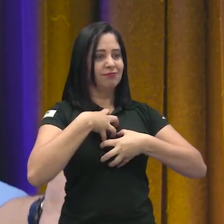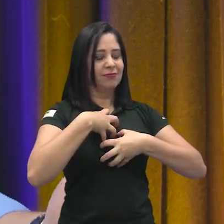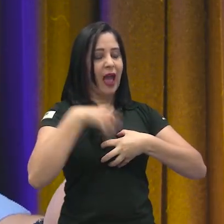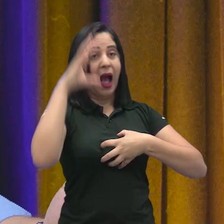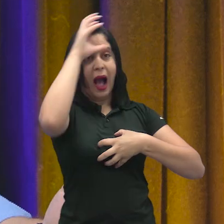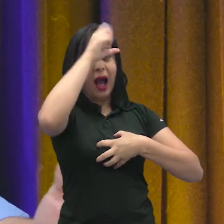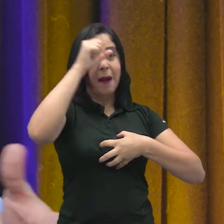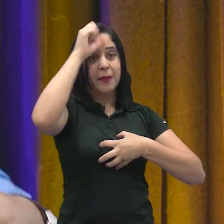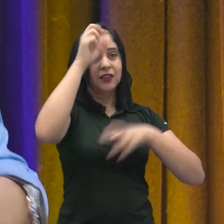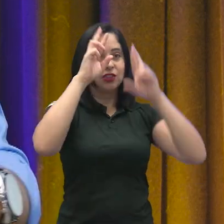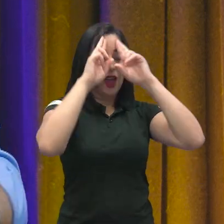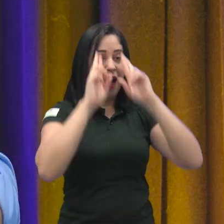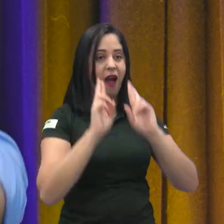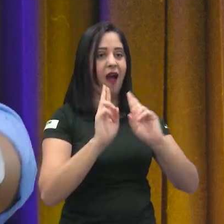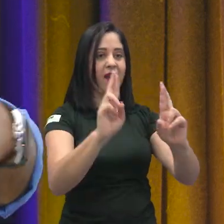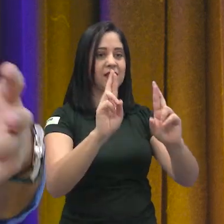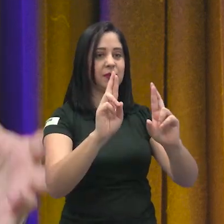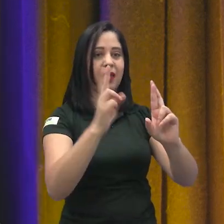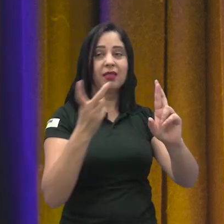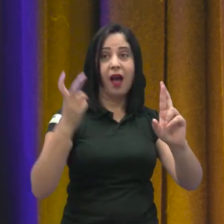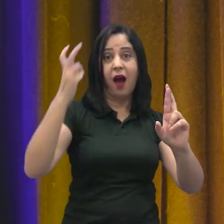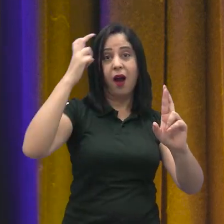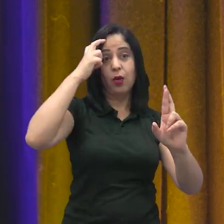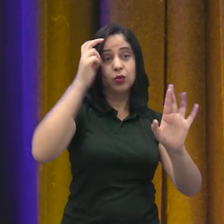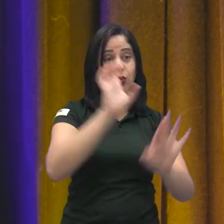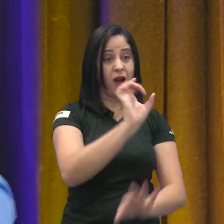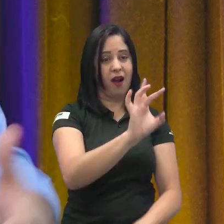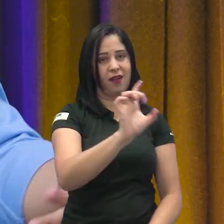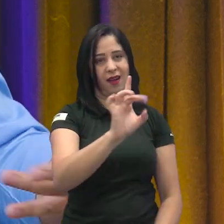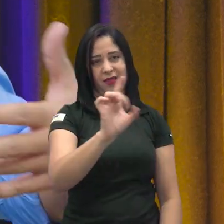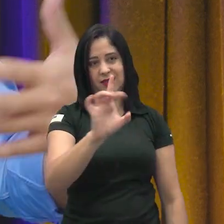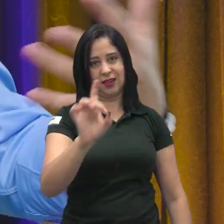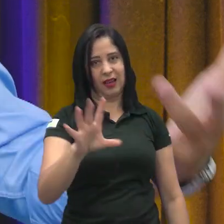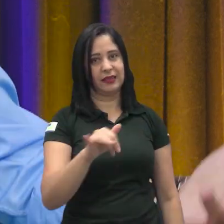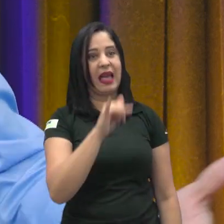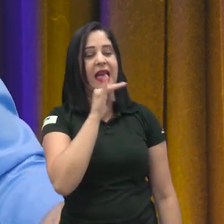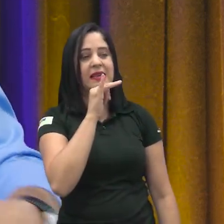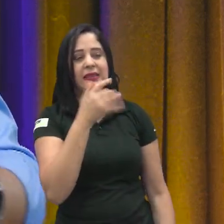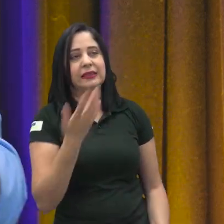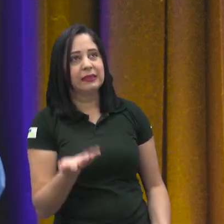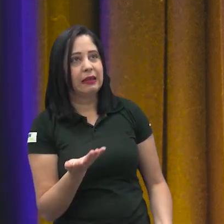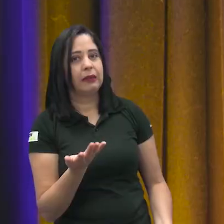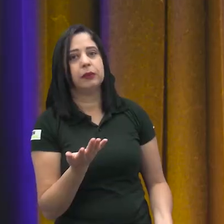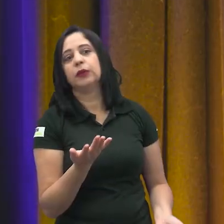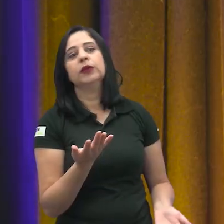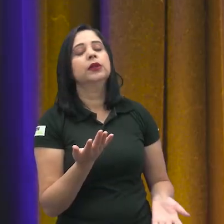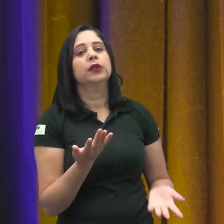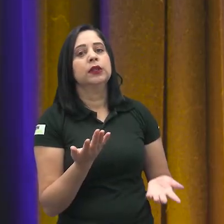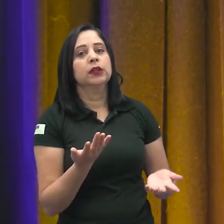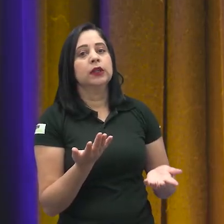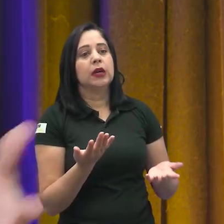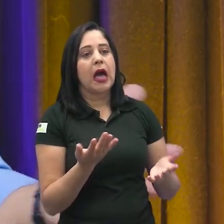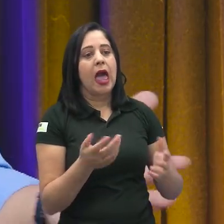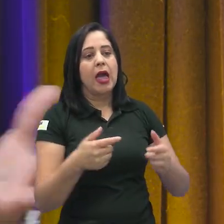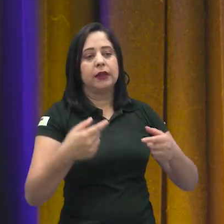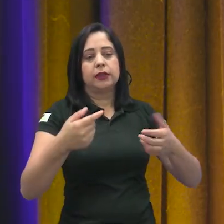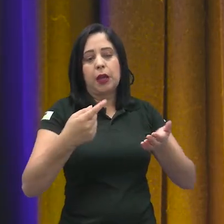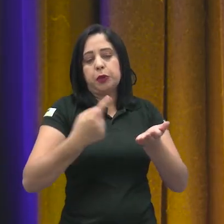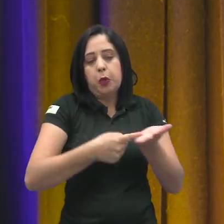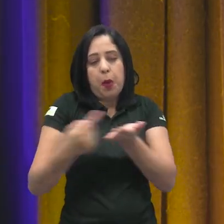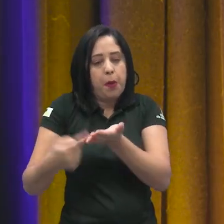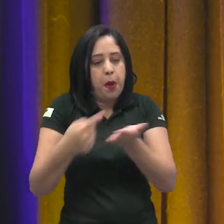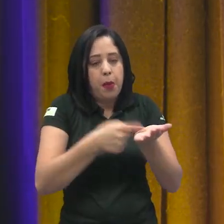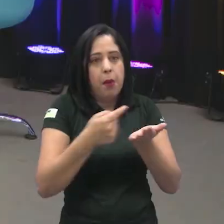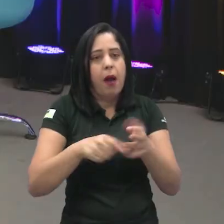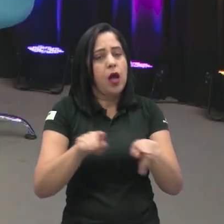saber respeitar e saber trabalhar culturalmente dentro de uma negociação, dentro de uma crise, você consegue ter todo esse